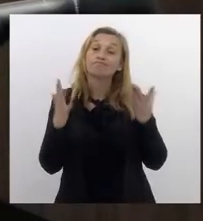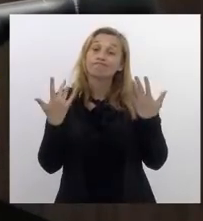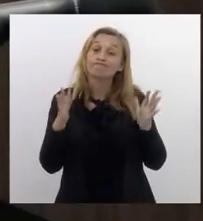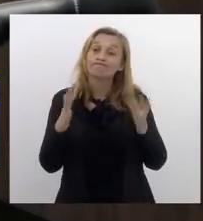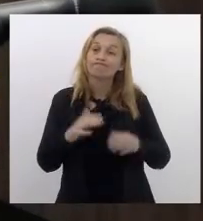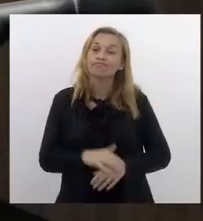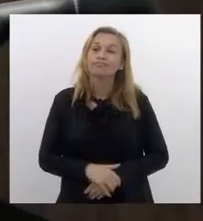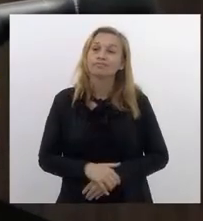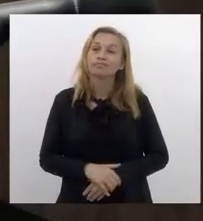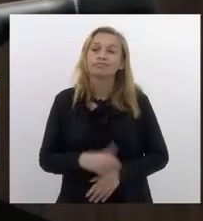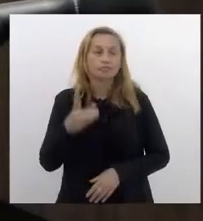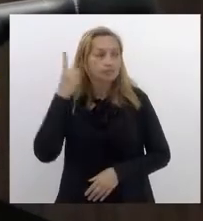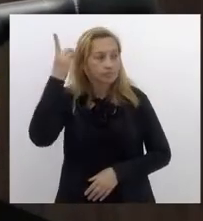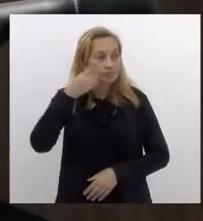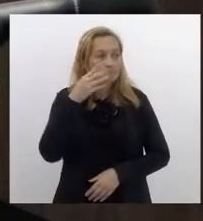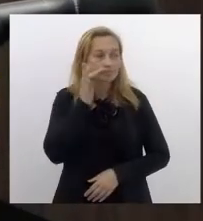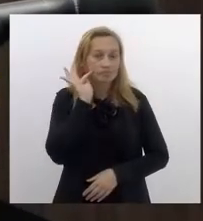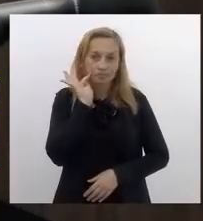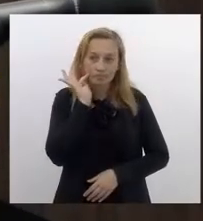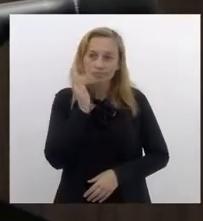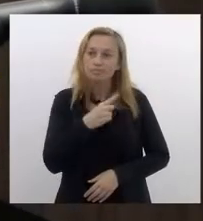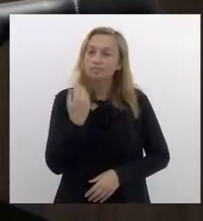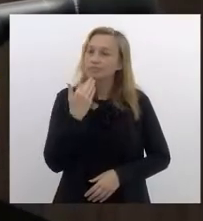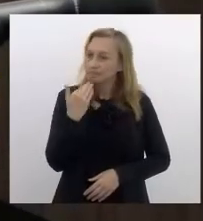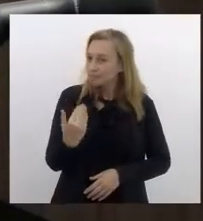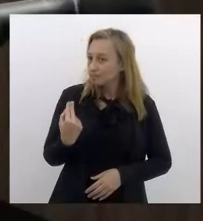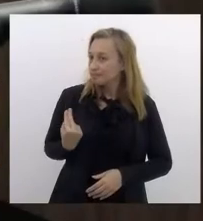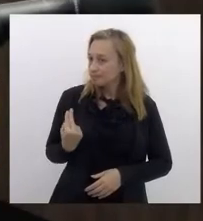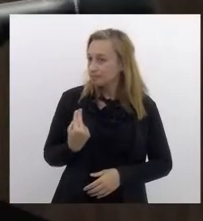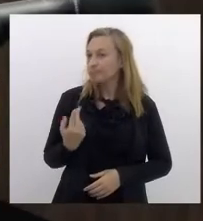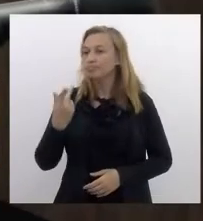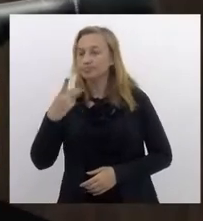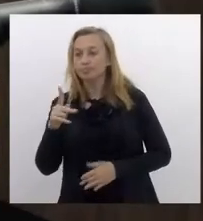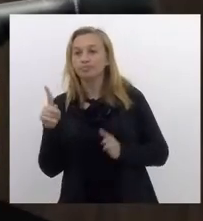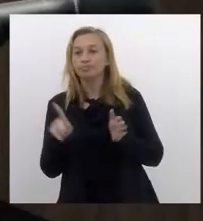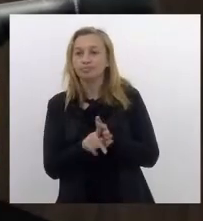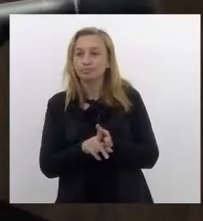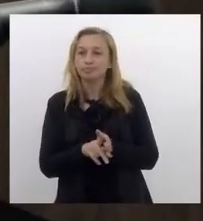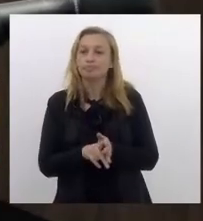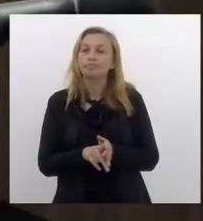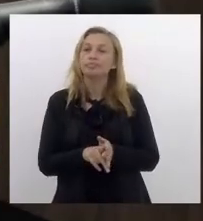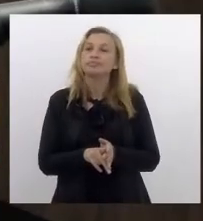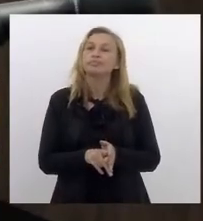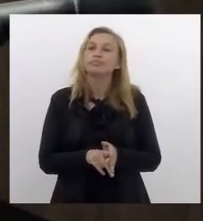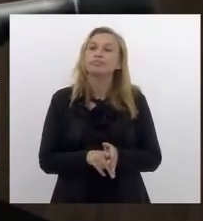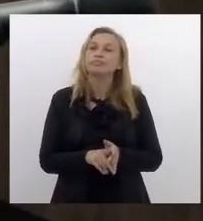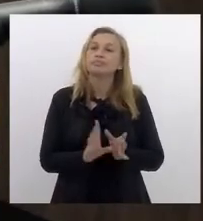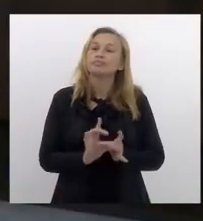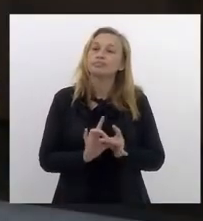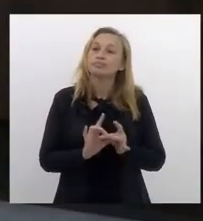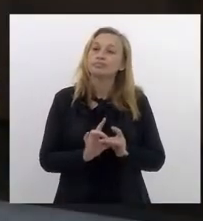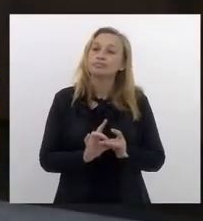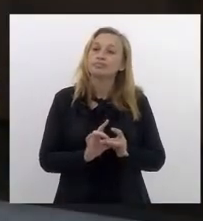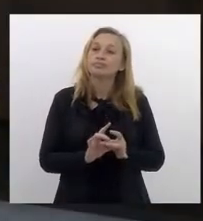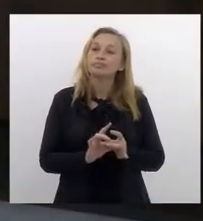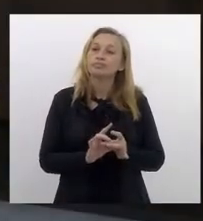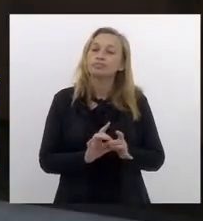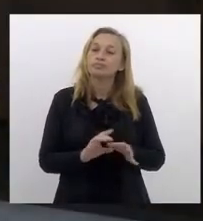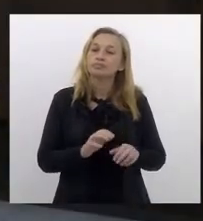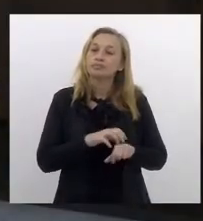parabenizando o deputado Flávio Serafini. Nós pedimos coautoria no seu projeto, que garante a isenção nos